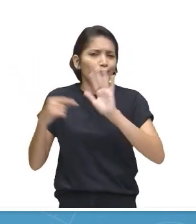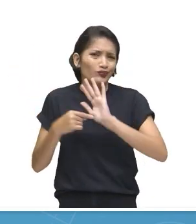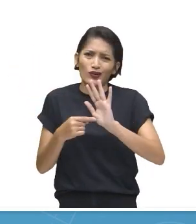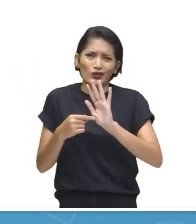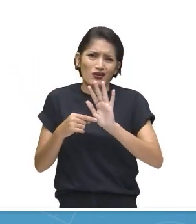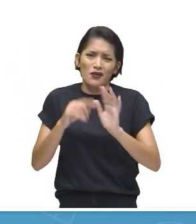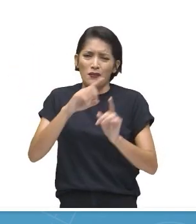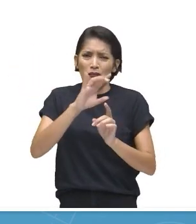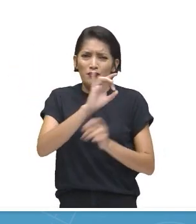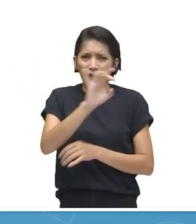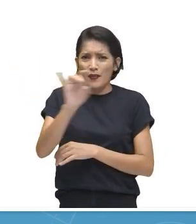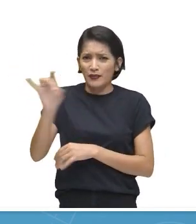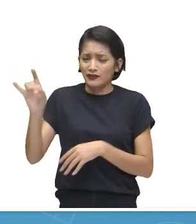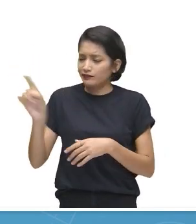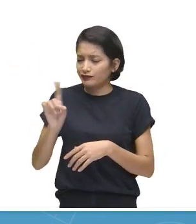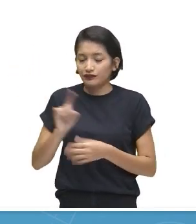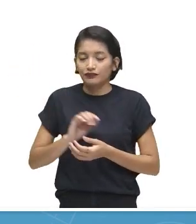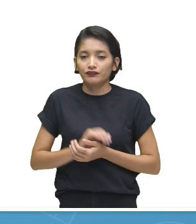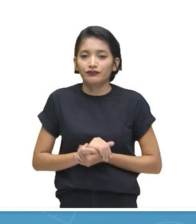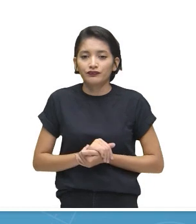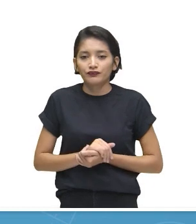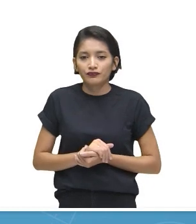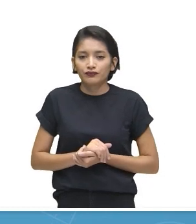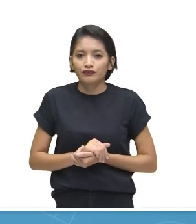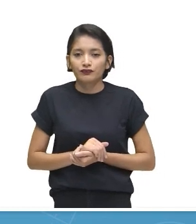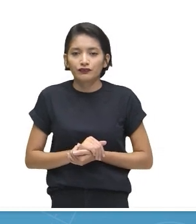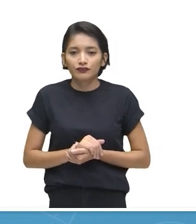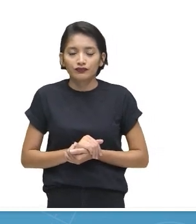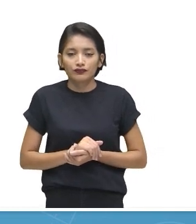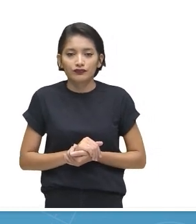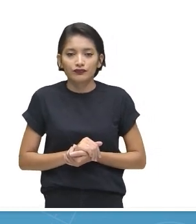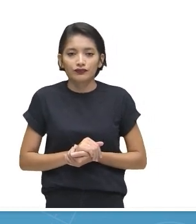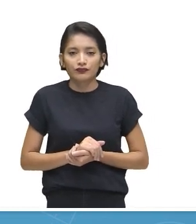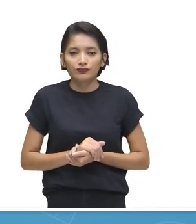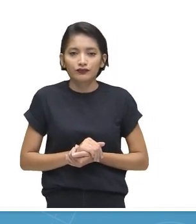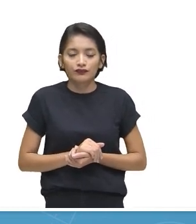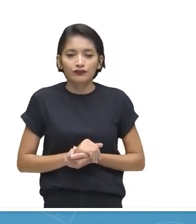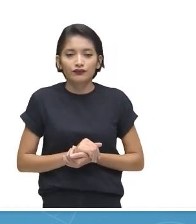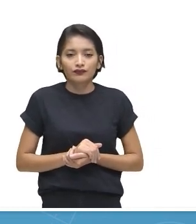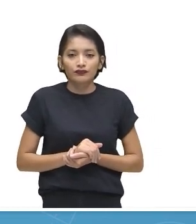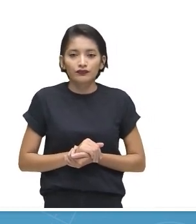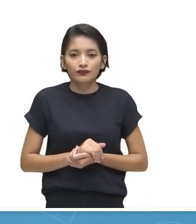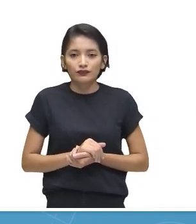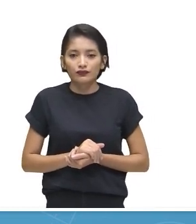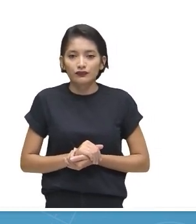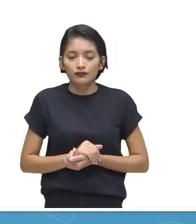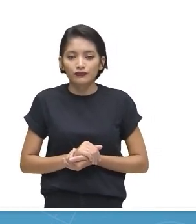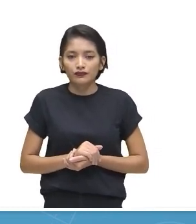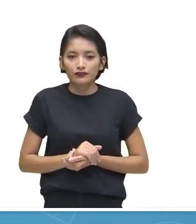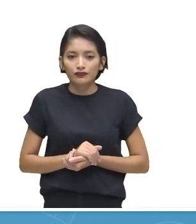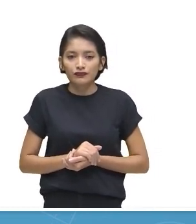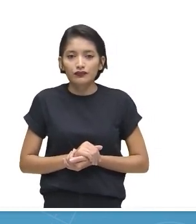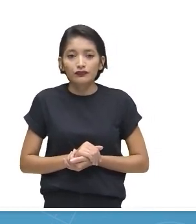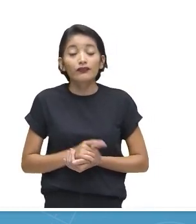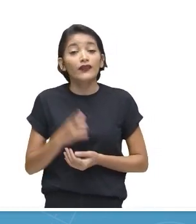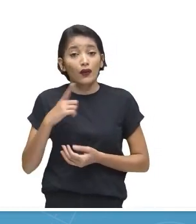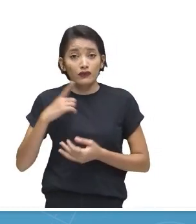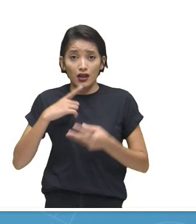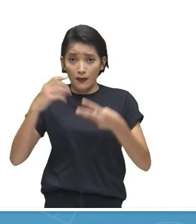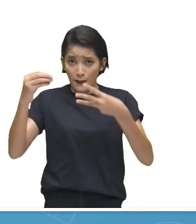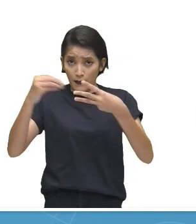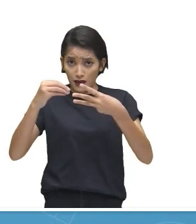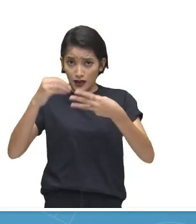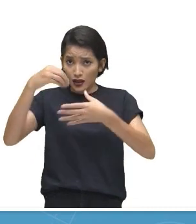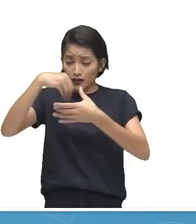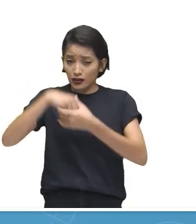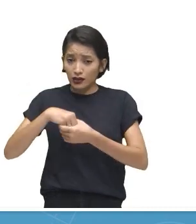pele. De cada cor de pele, né? Que o tipo é o mesmo. E aí, olha só, você tem aqui uma célula que